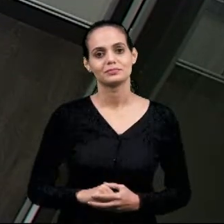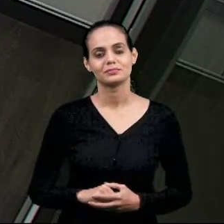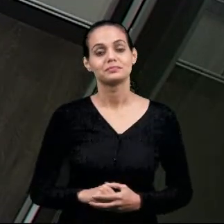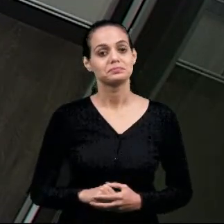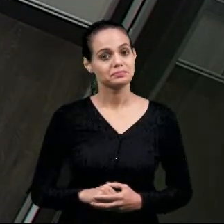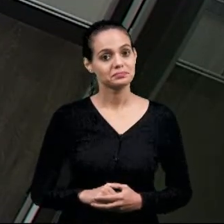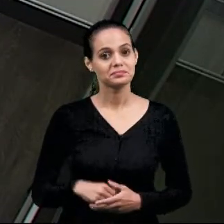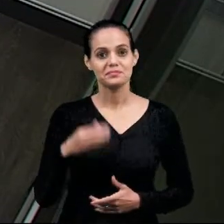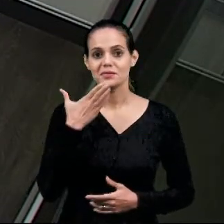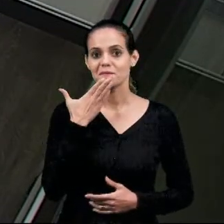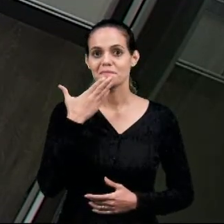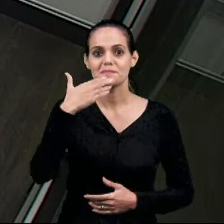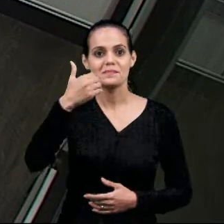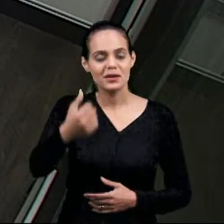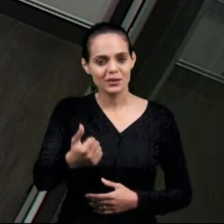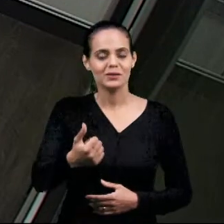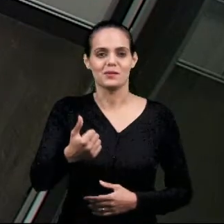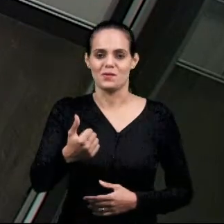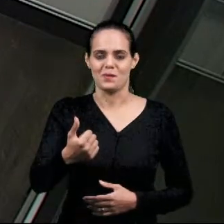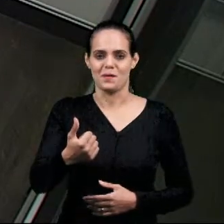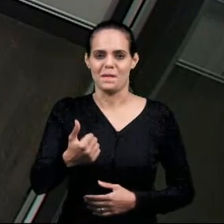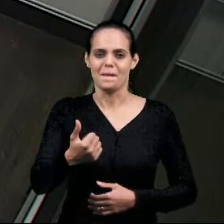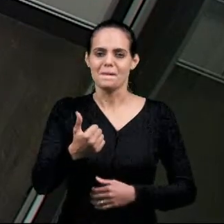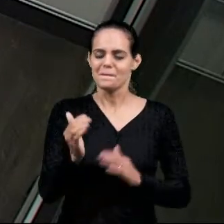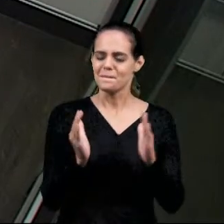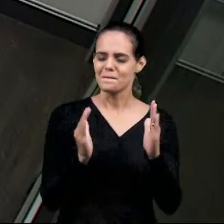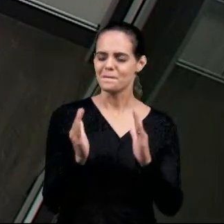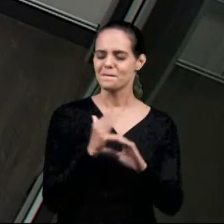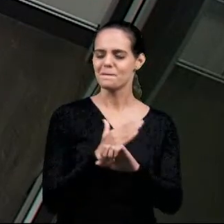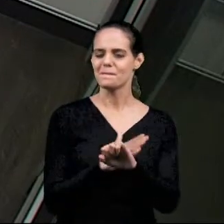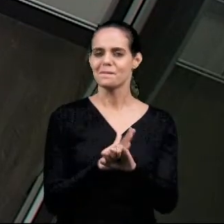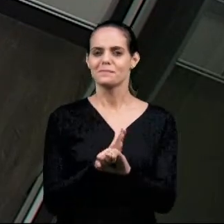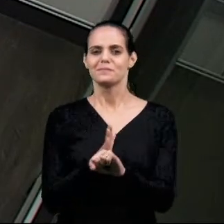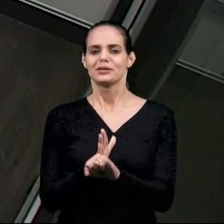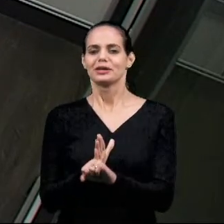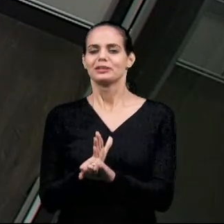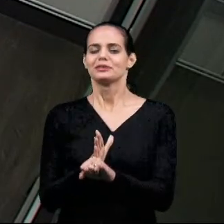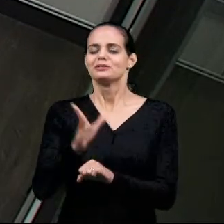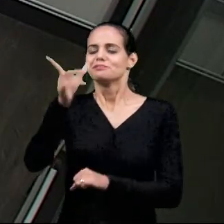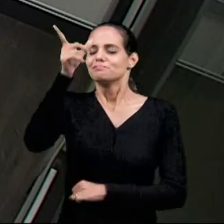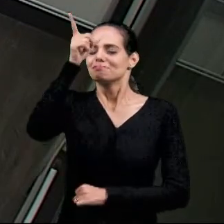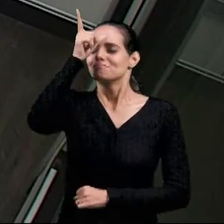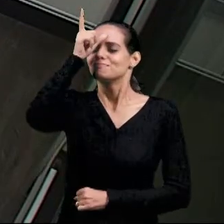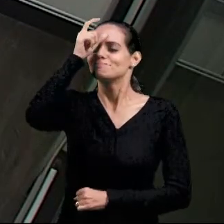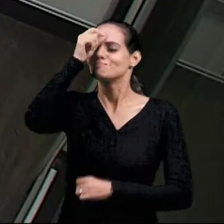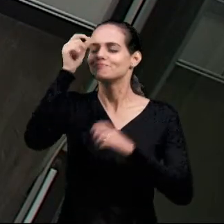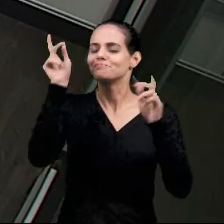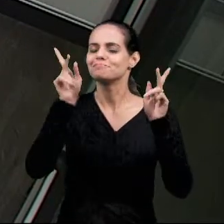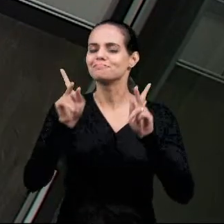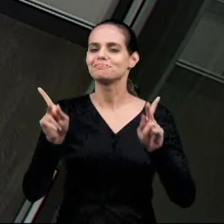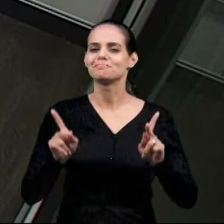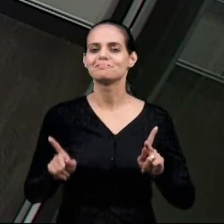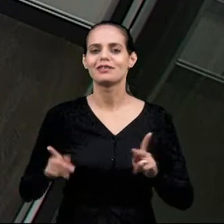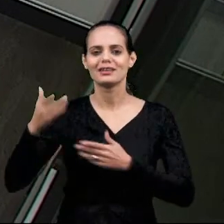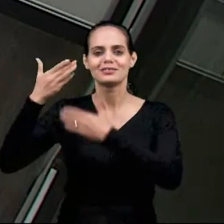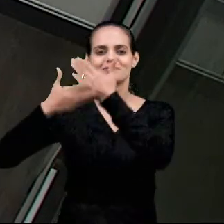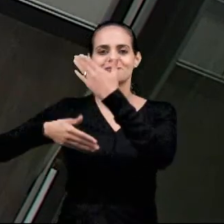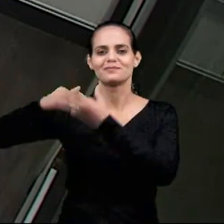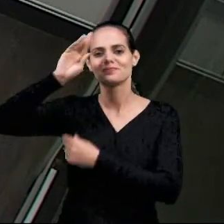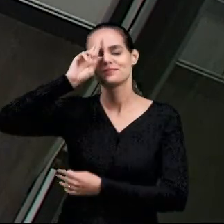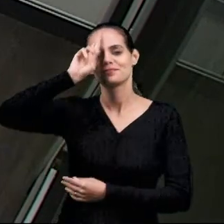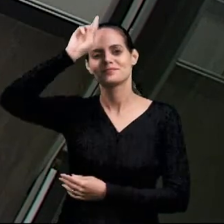né? Para que venham tempos de refrigério pela presença do Senhor. Glória a Deus. Então o que nós queremos falar é